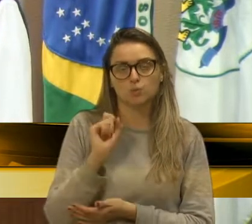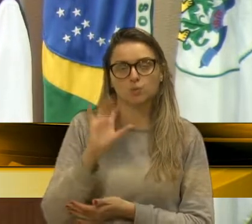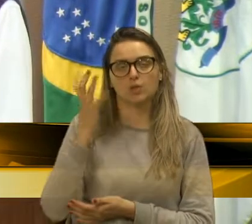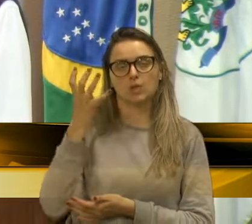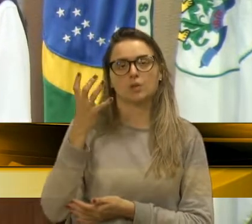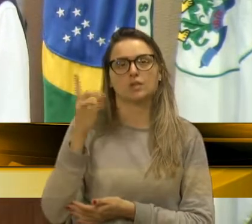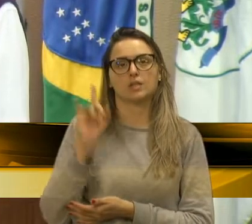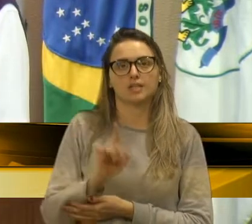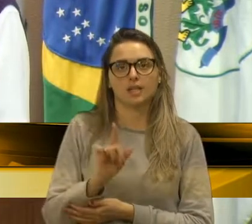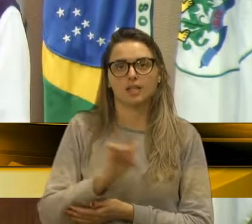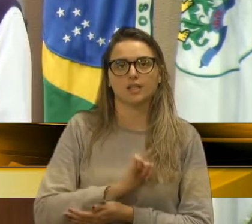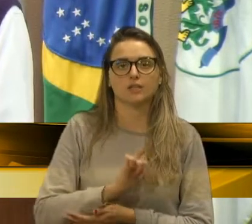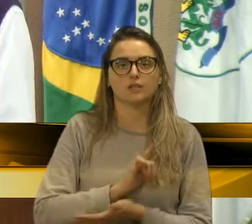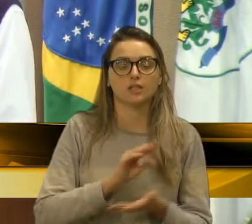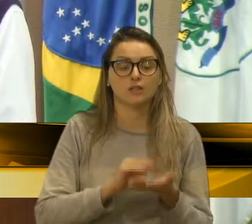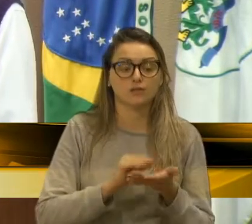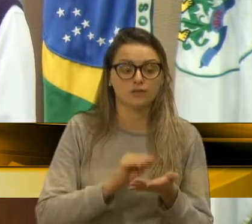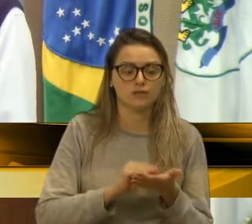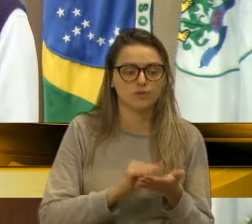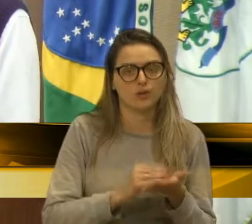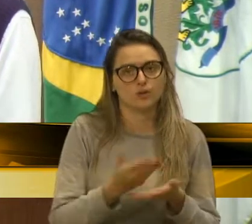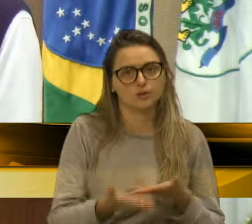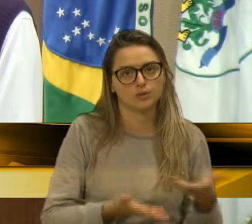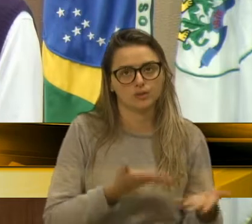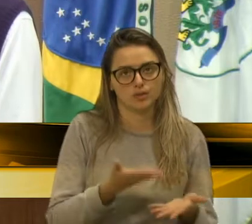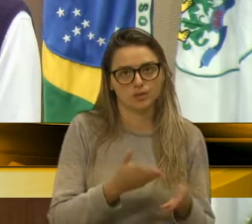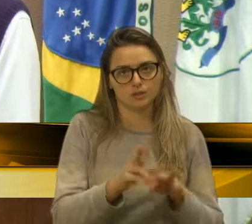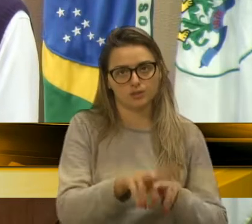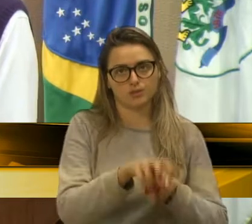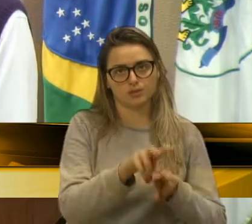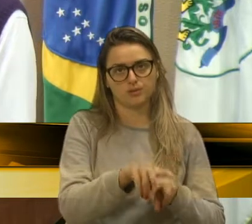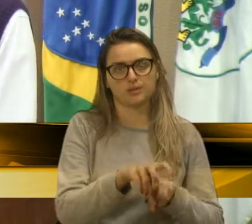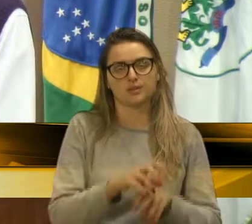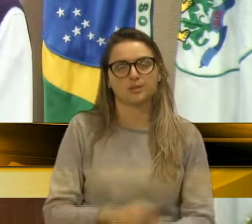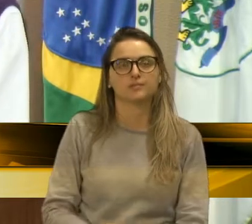que haverá falta de atendimento no interior.